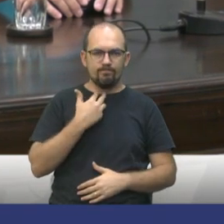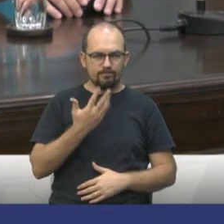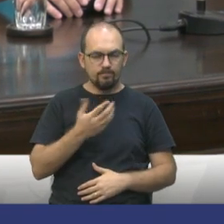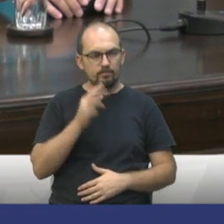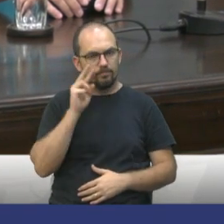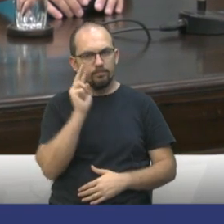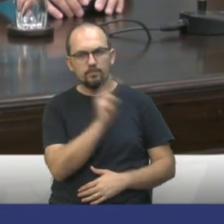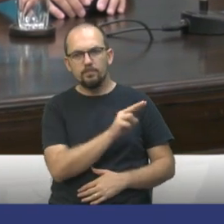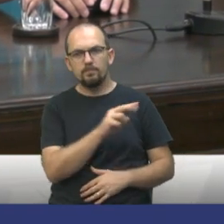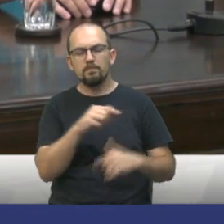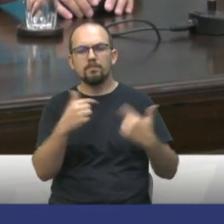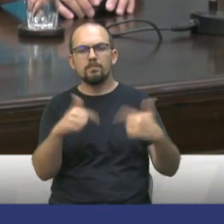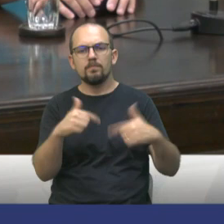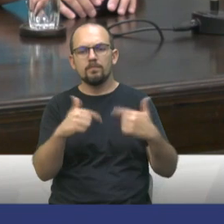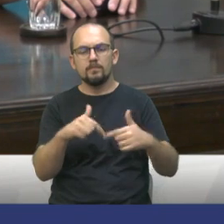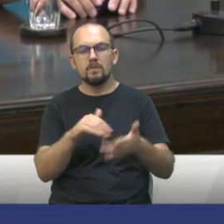secretaria,